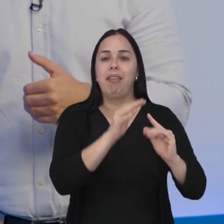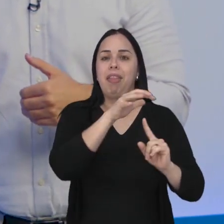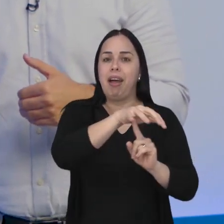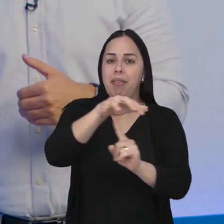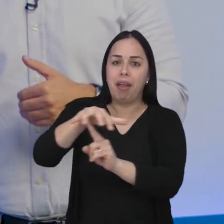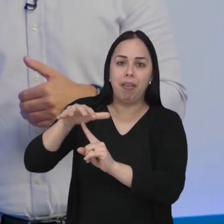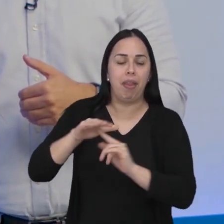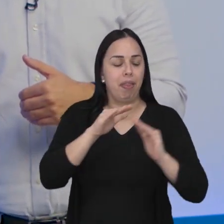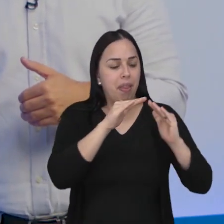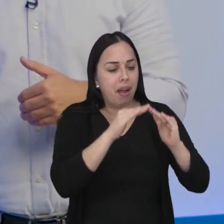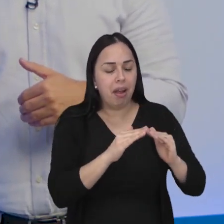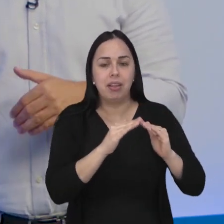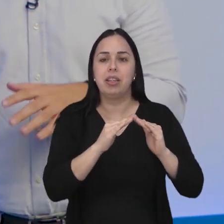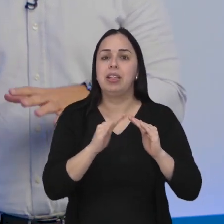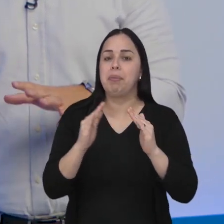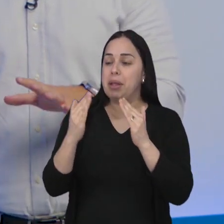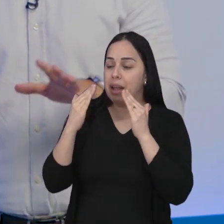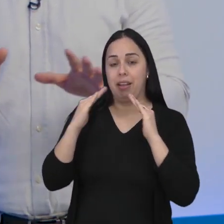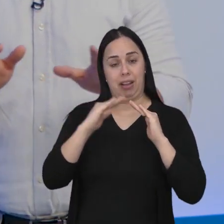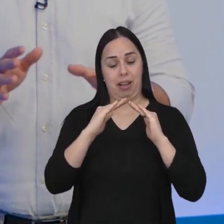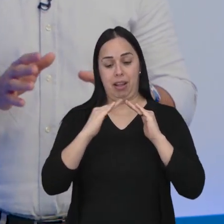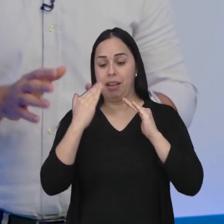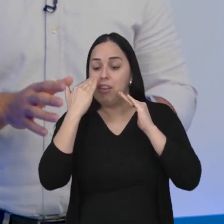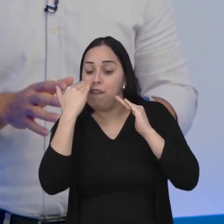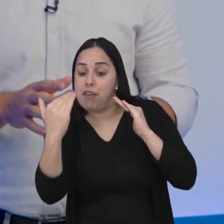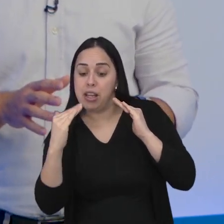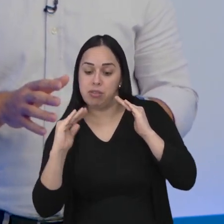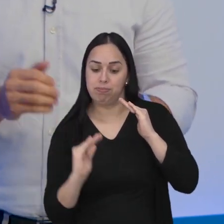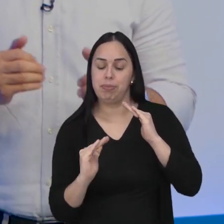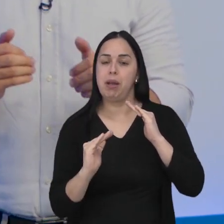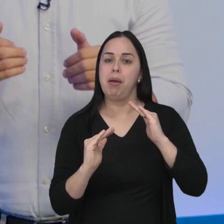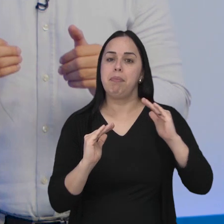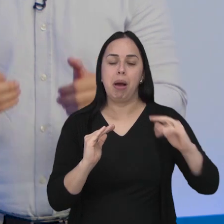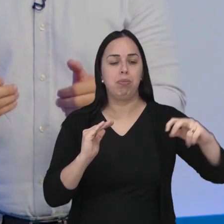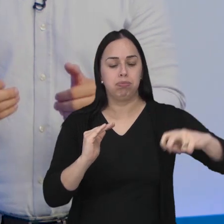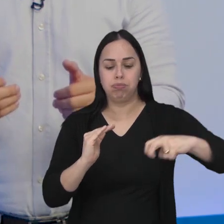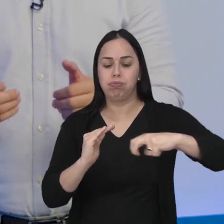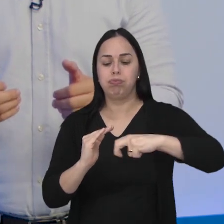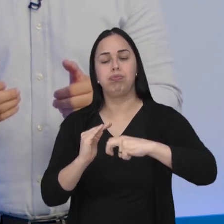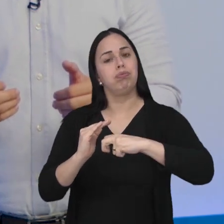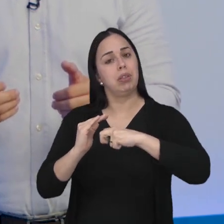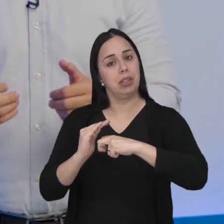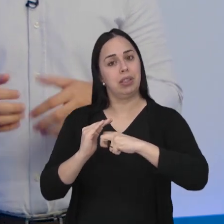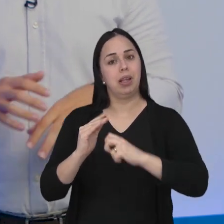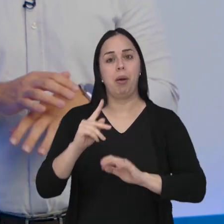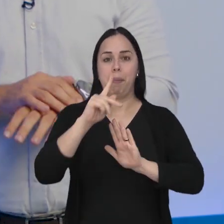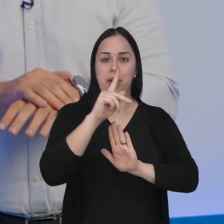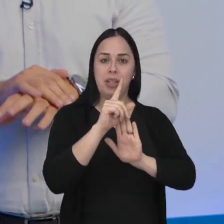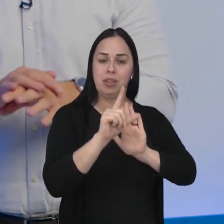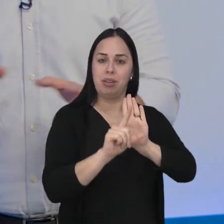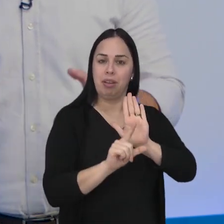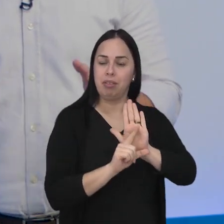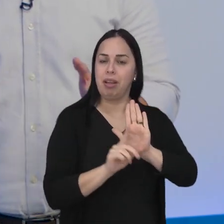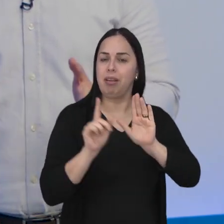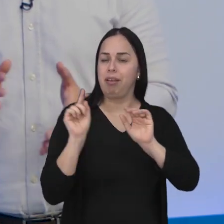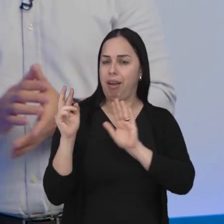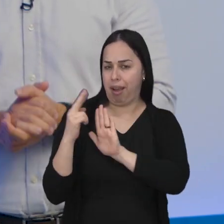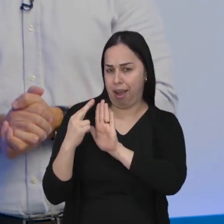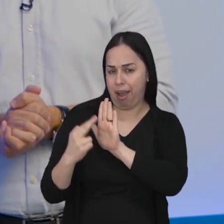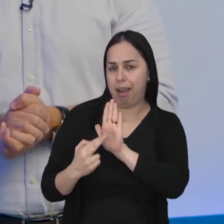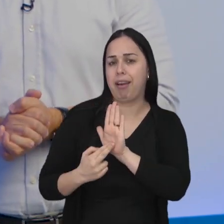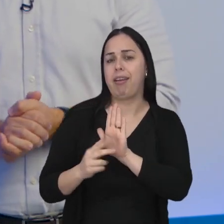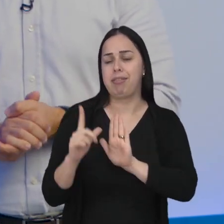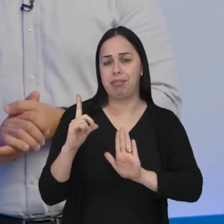em praças, terrenos e até mesmo em frente a residências para acolher esses animais da comunidade. A lei prevê uma série de regras